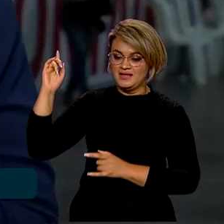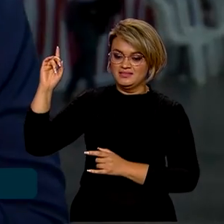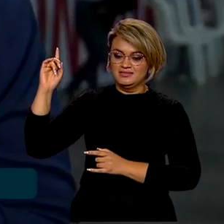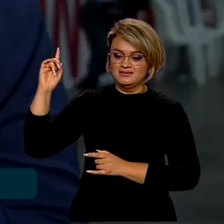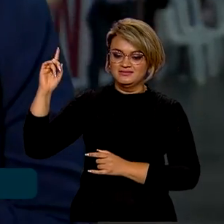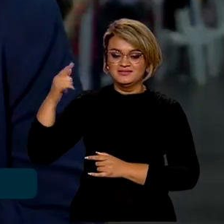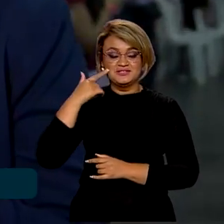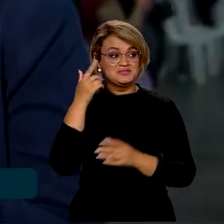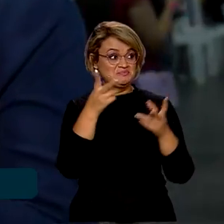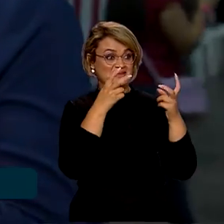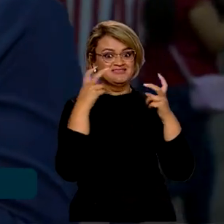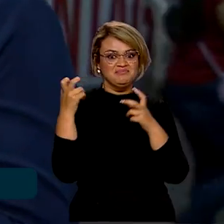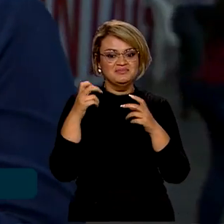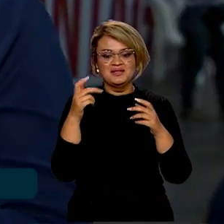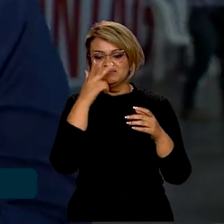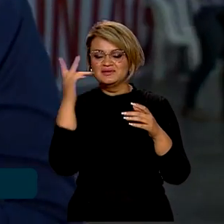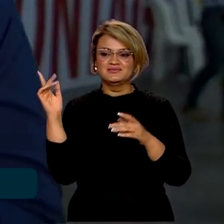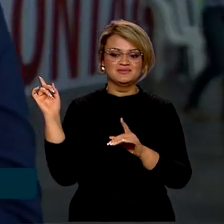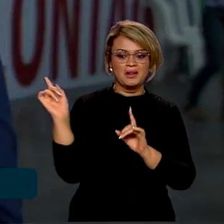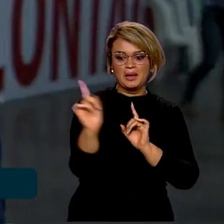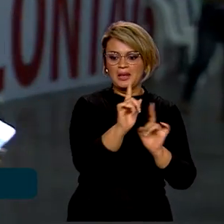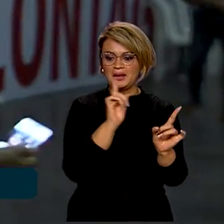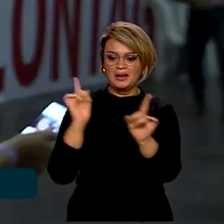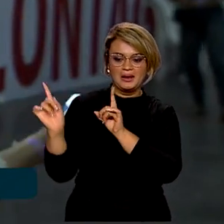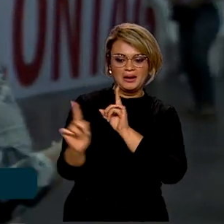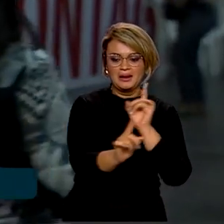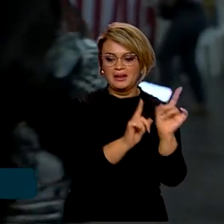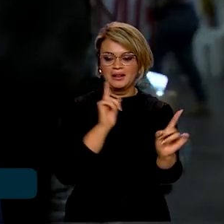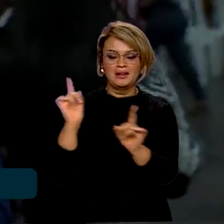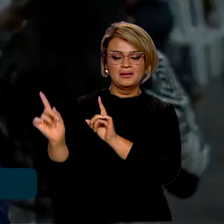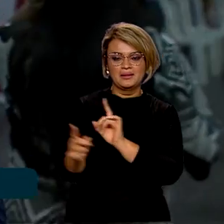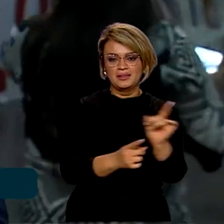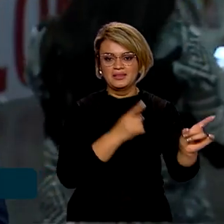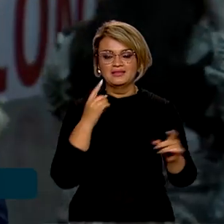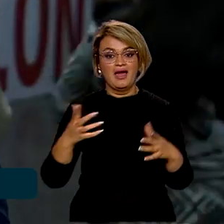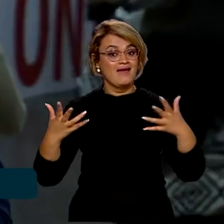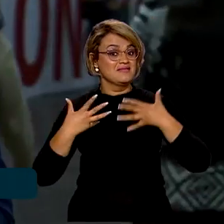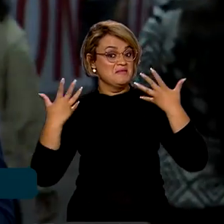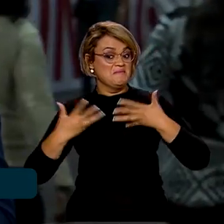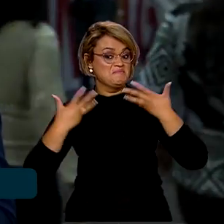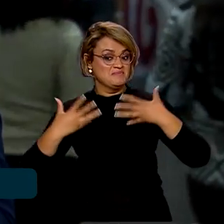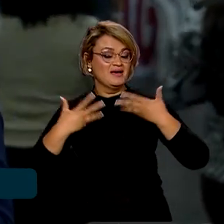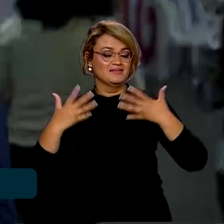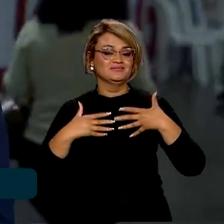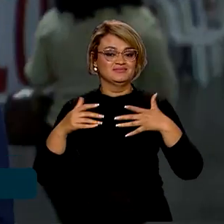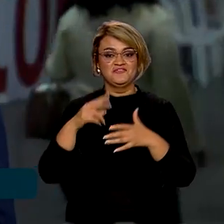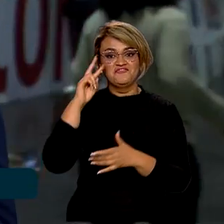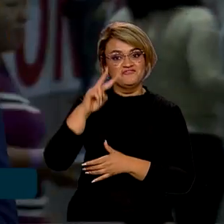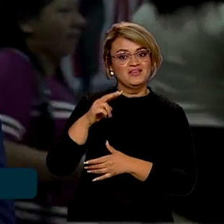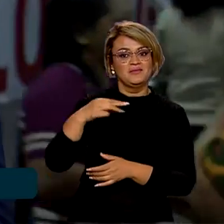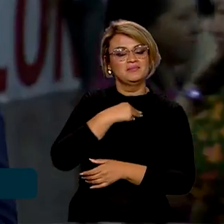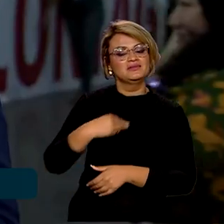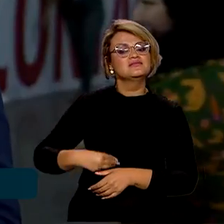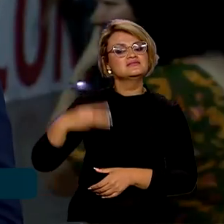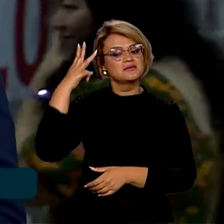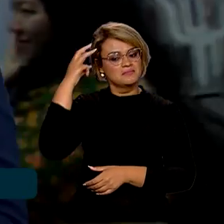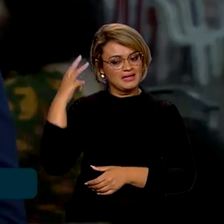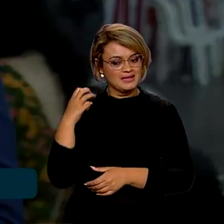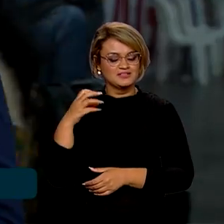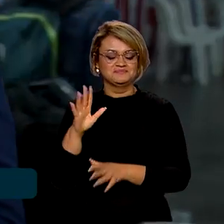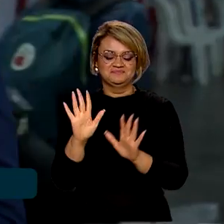gente pode ver, né, todo mundo passando neste momento, aqui empolgado com a Margareth Menezes, mas